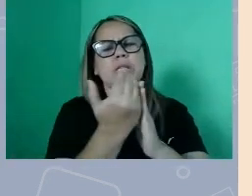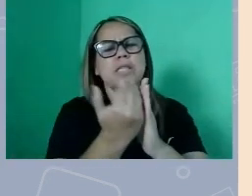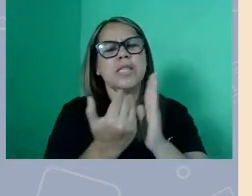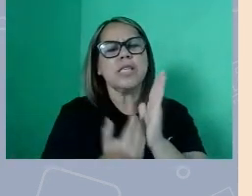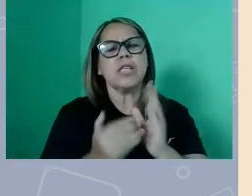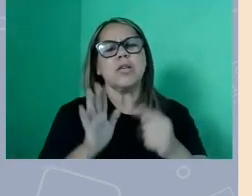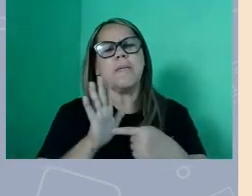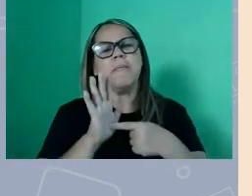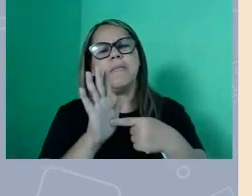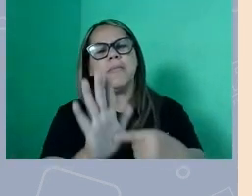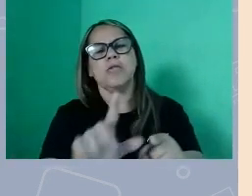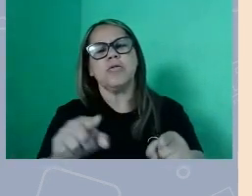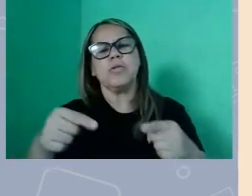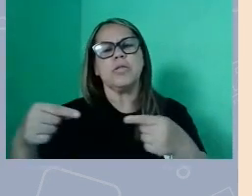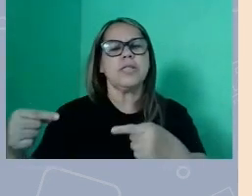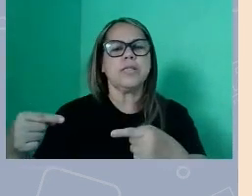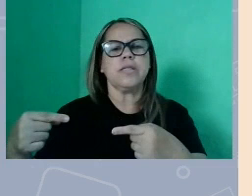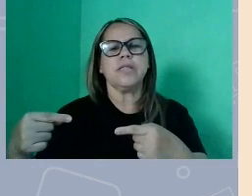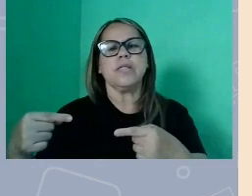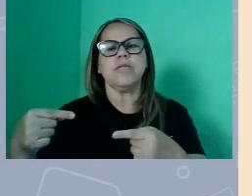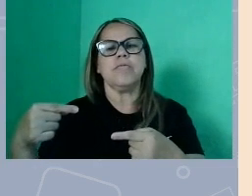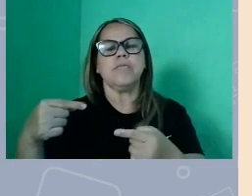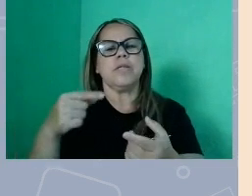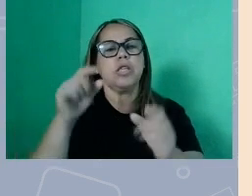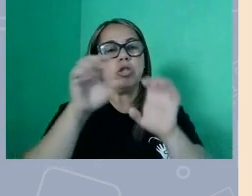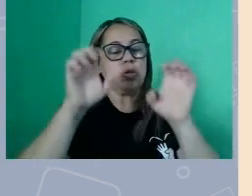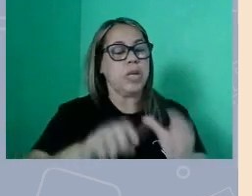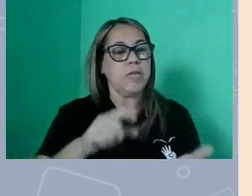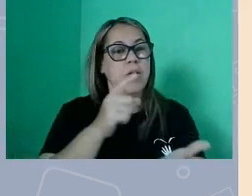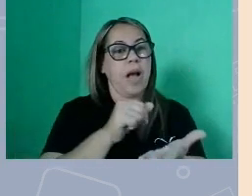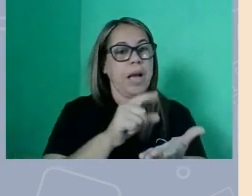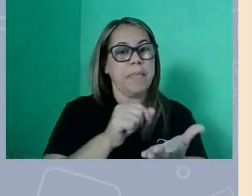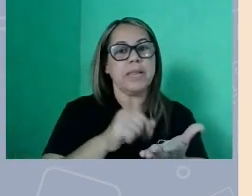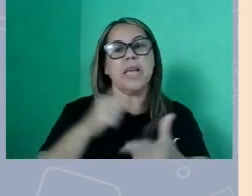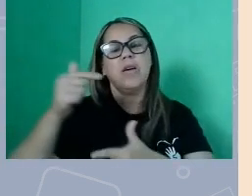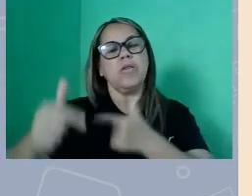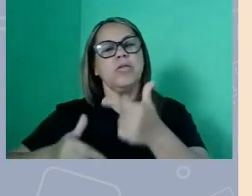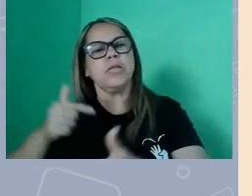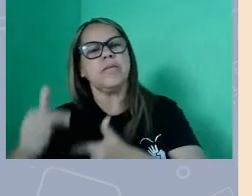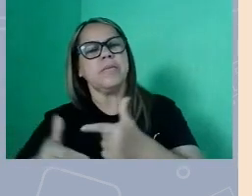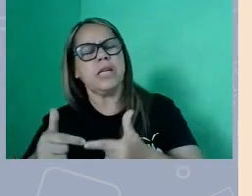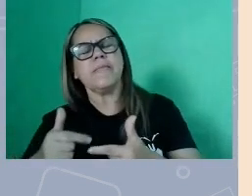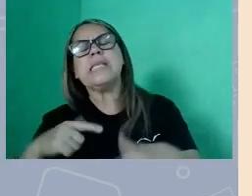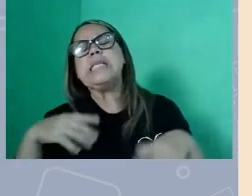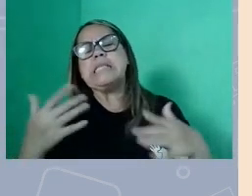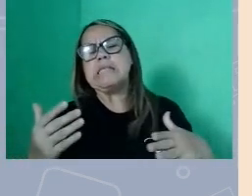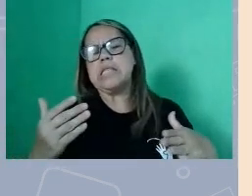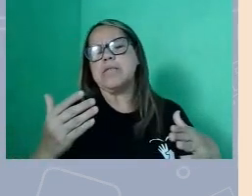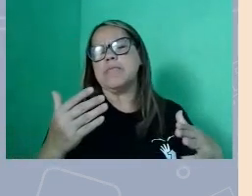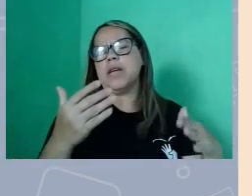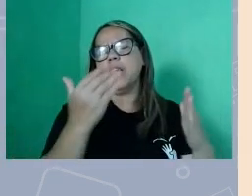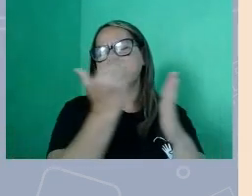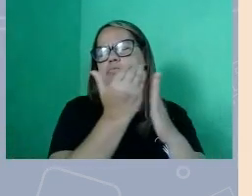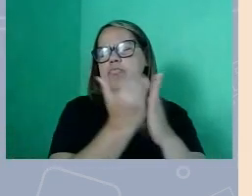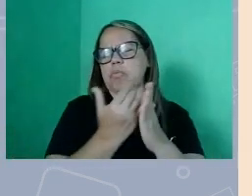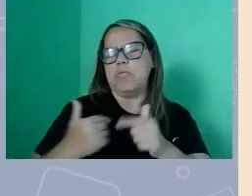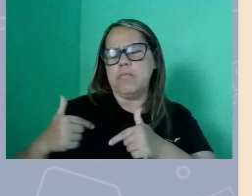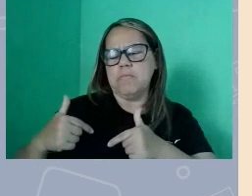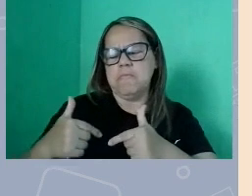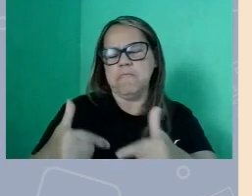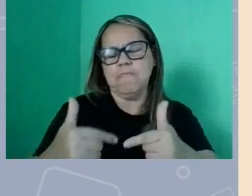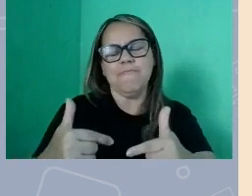estrutural entre o capital e o trabalho sim a luta de classes as classes sociais elas vão buscar